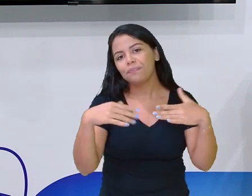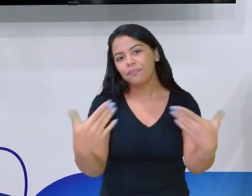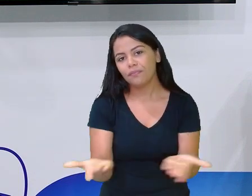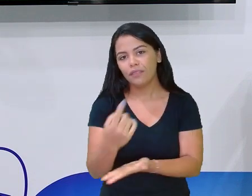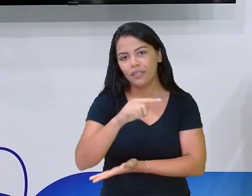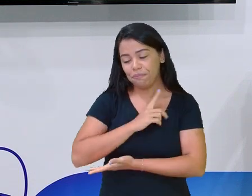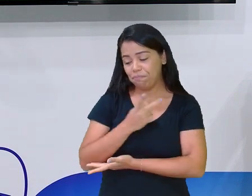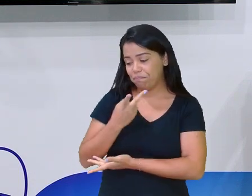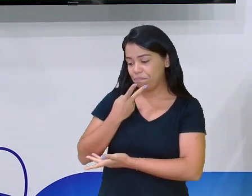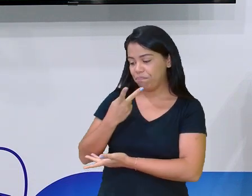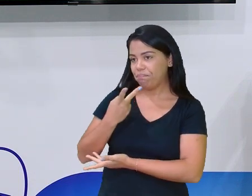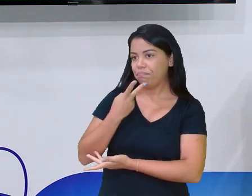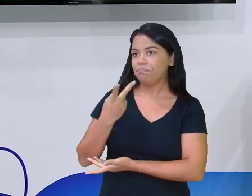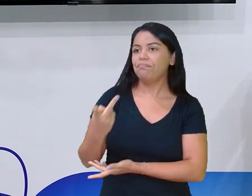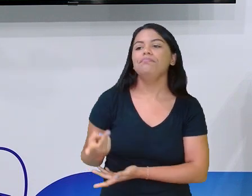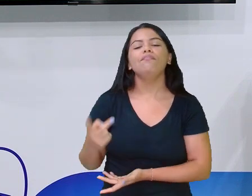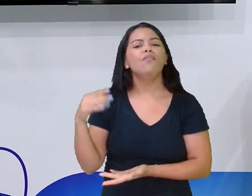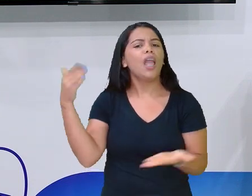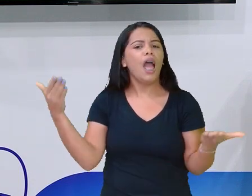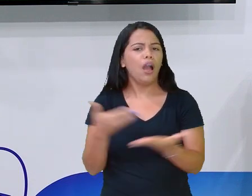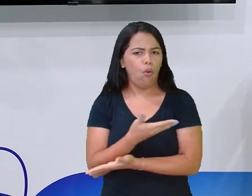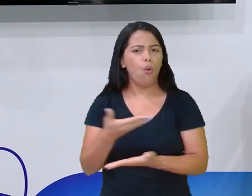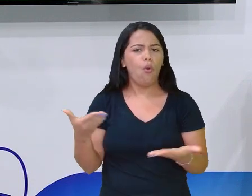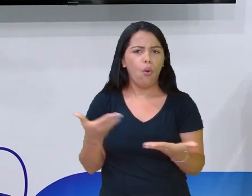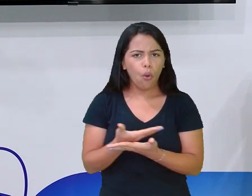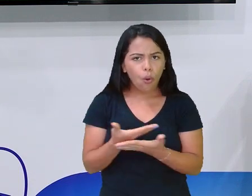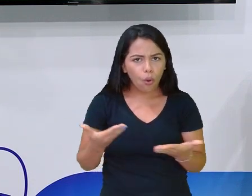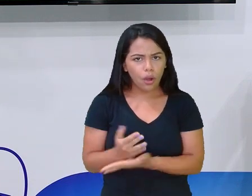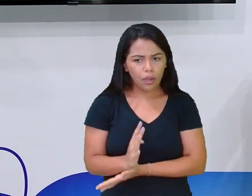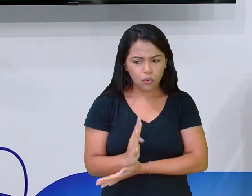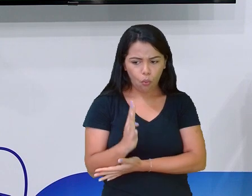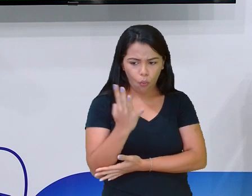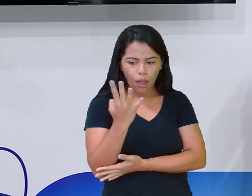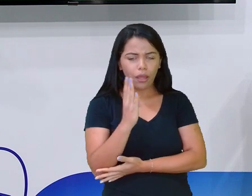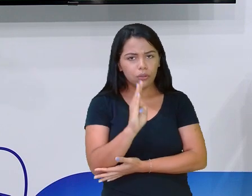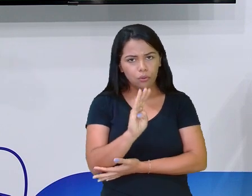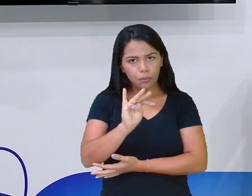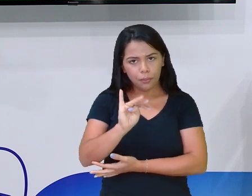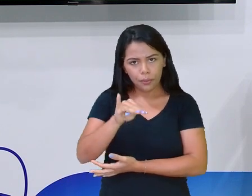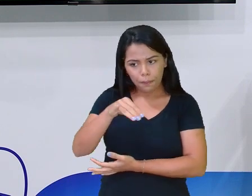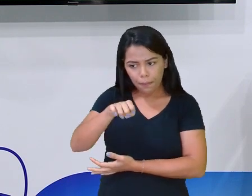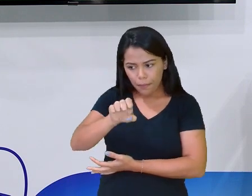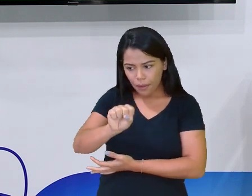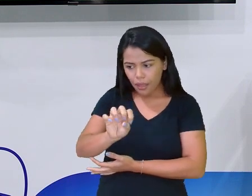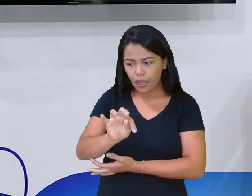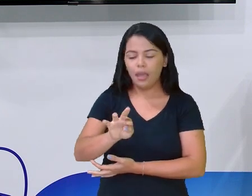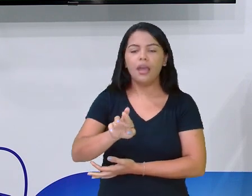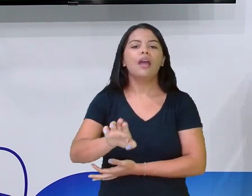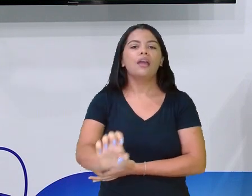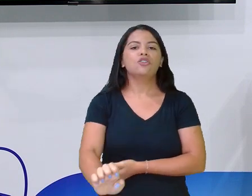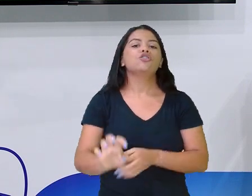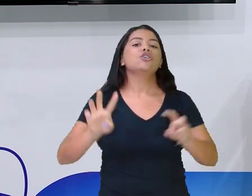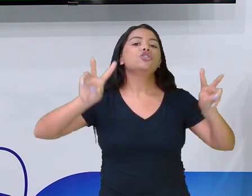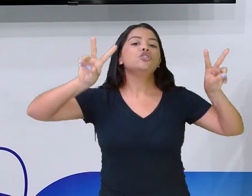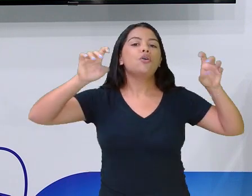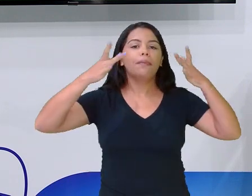falando no bimestre, no quarto bimestre, sobre